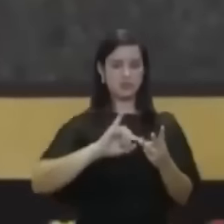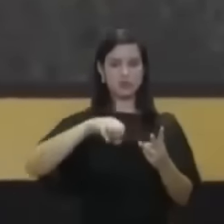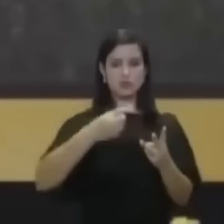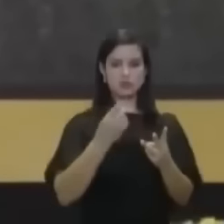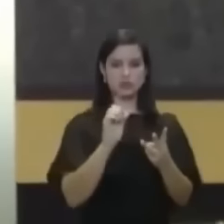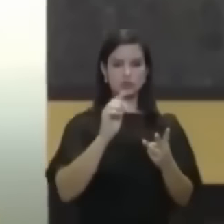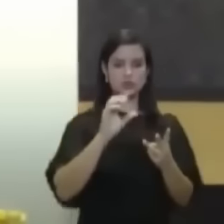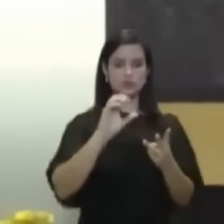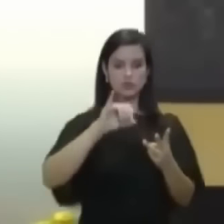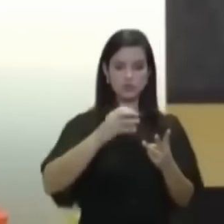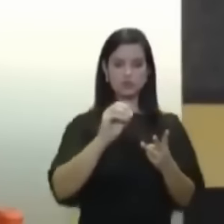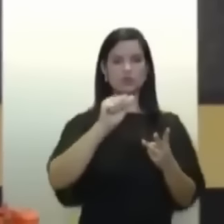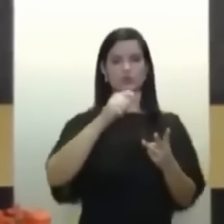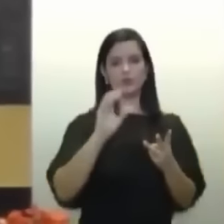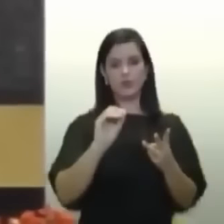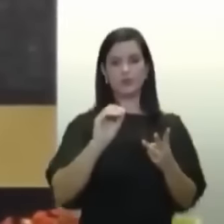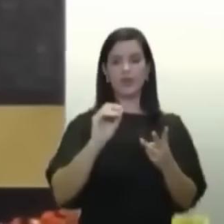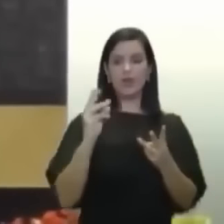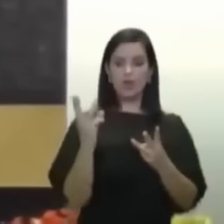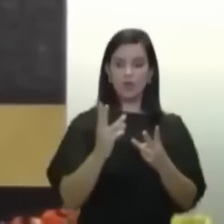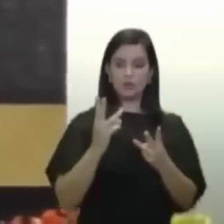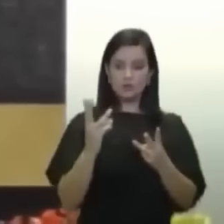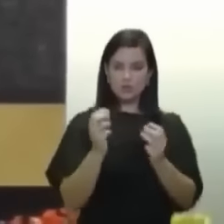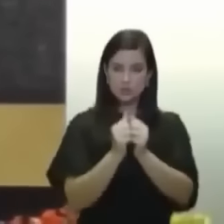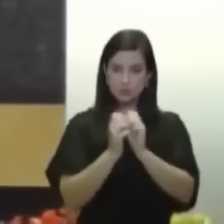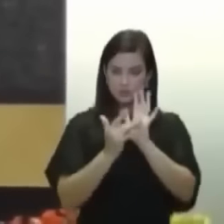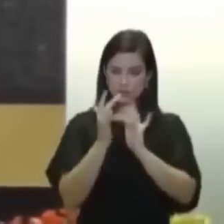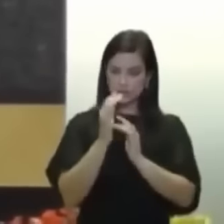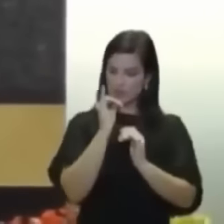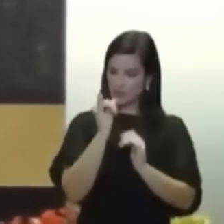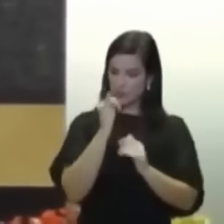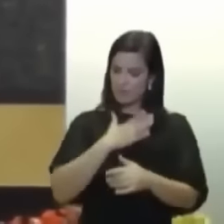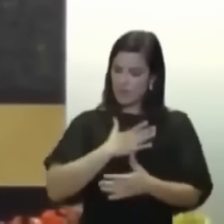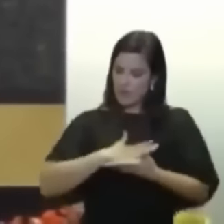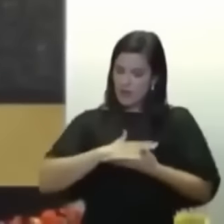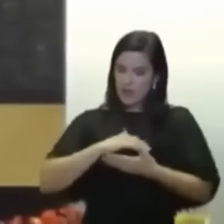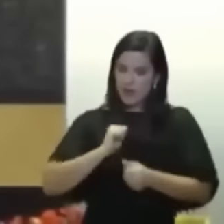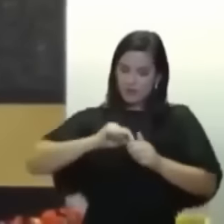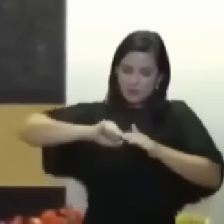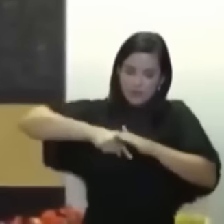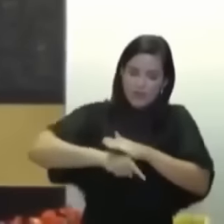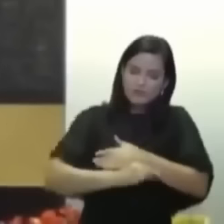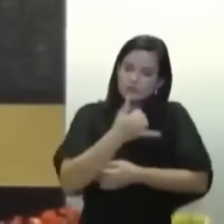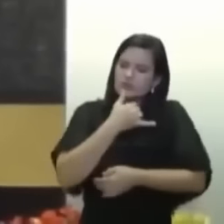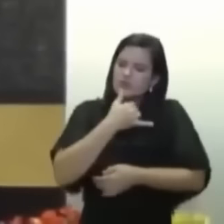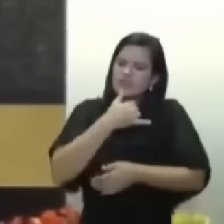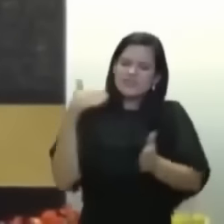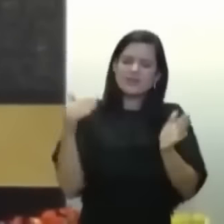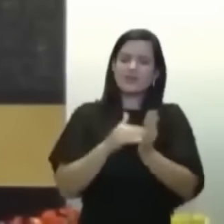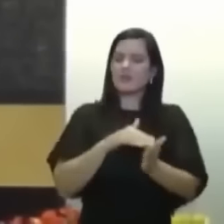ficou sozinho com eles, Jesus abriu o coração para eles e disse: a minha alma está profundamente triste até a